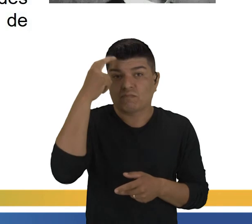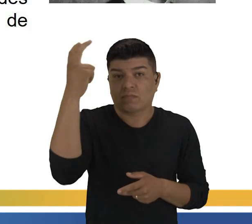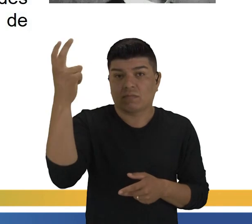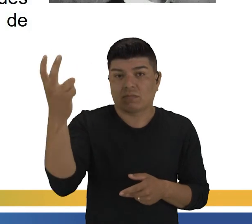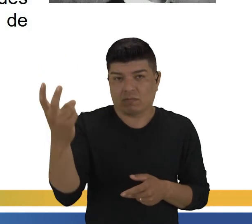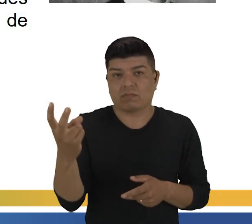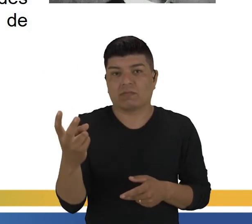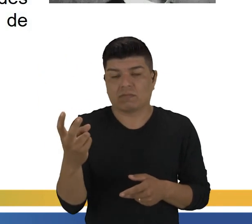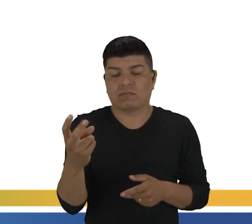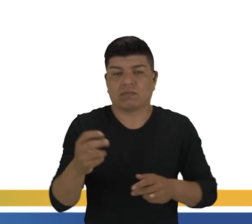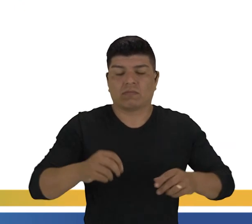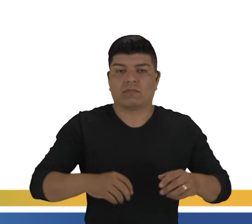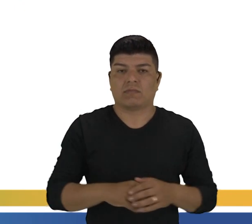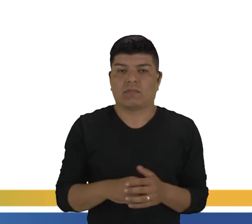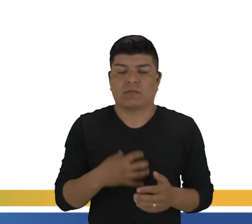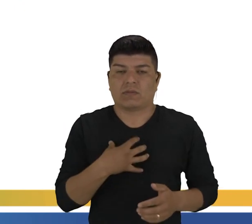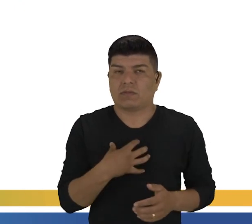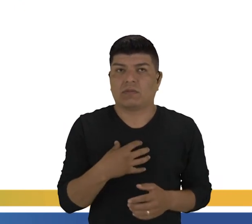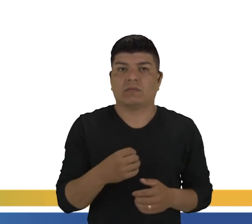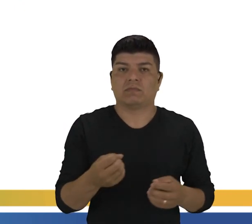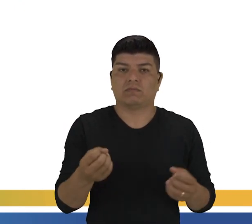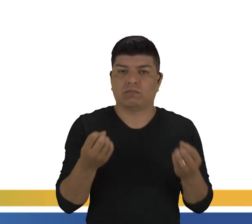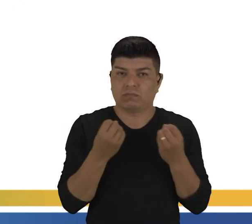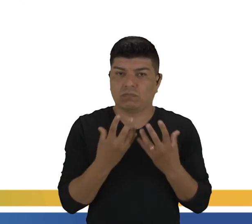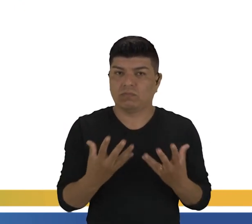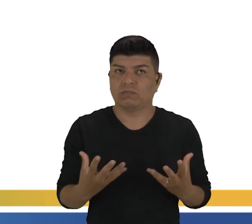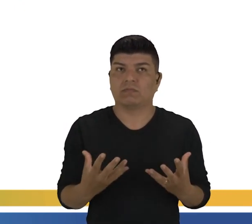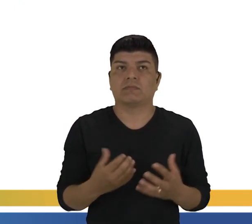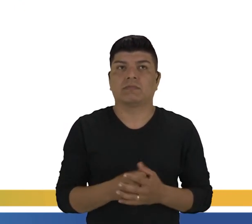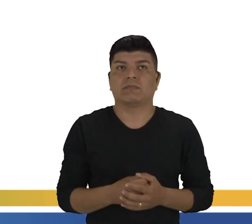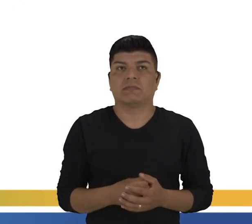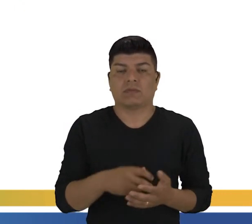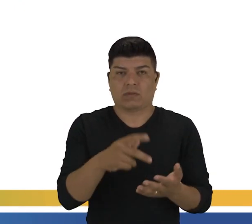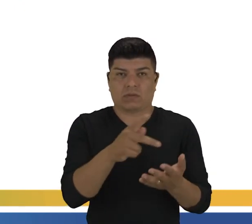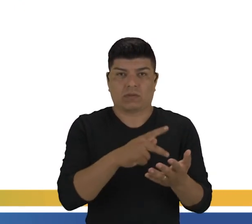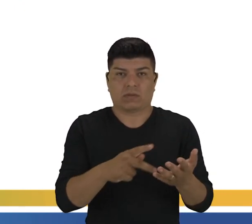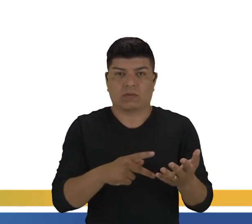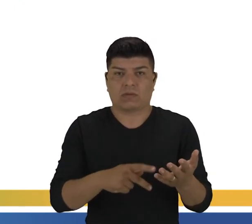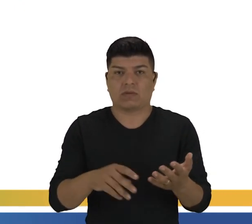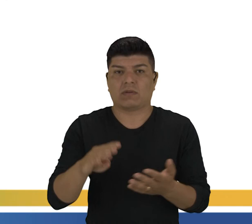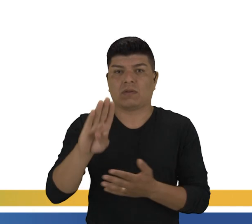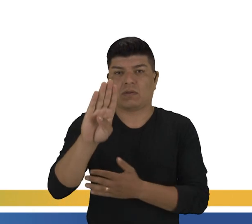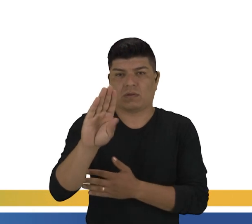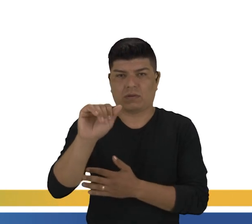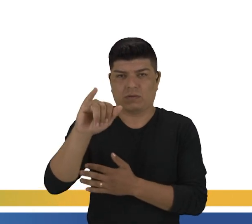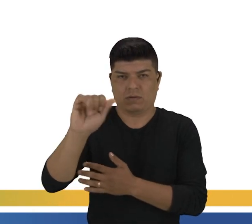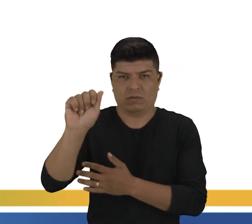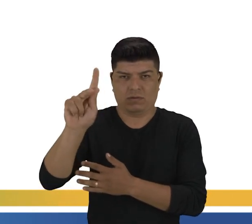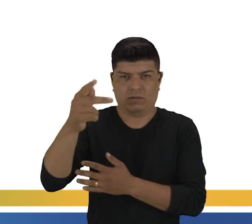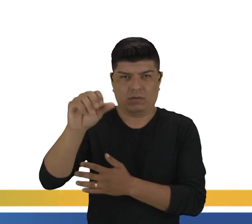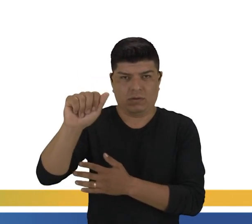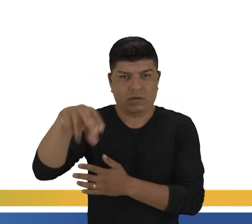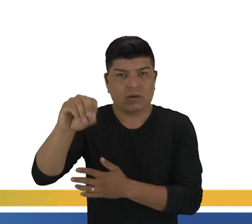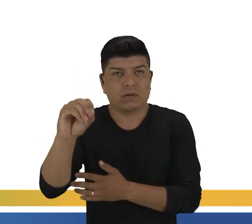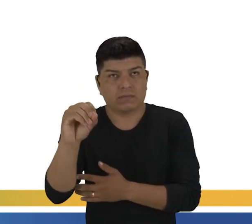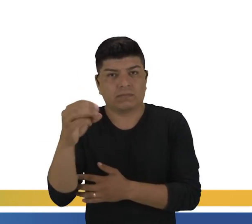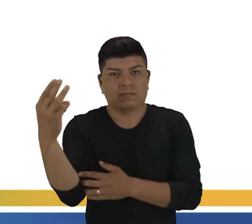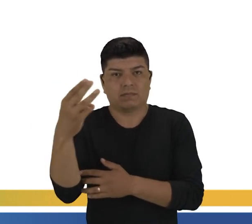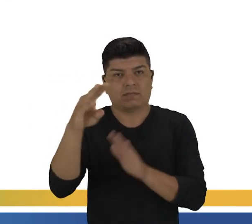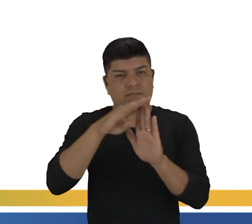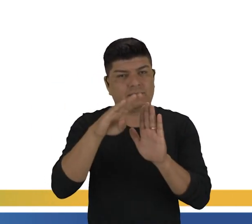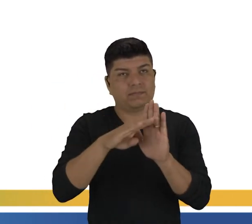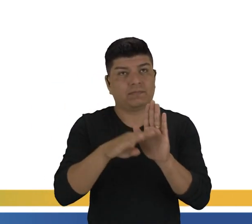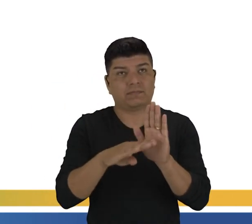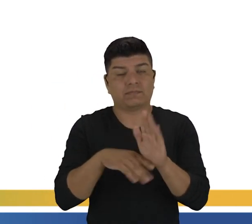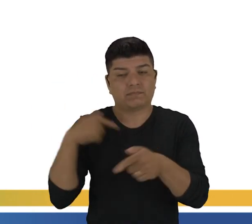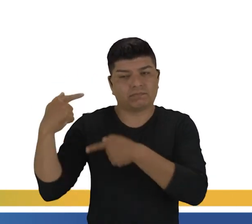foi muito bem representado por ele. Poeta baiano, então representando a terceira geração,